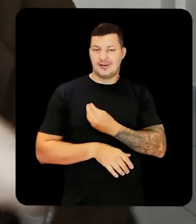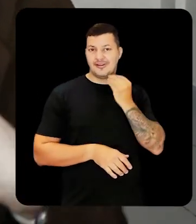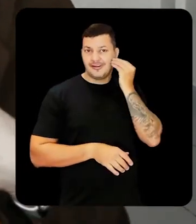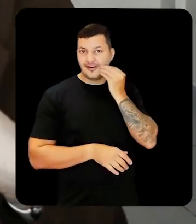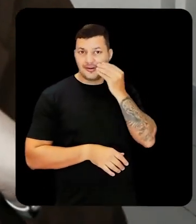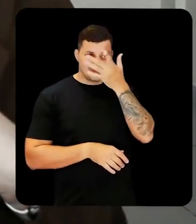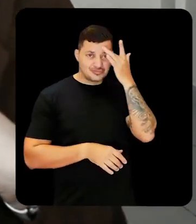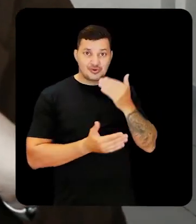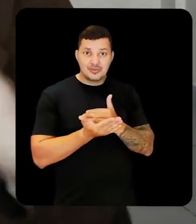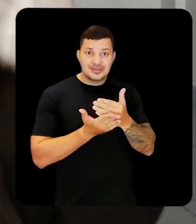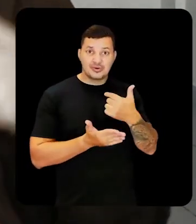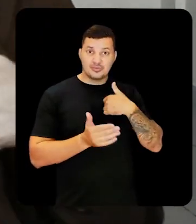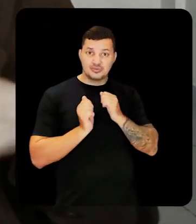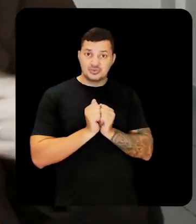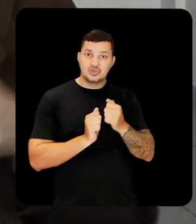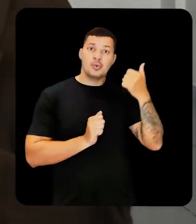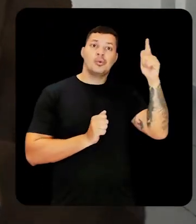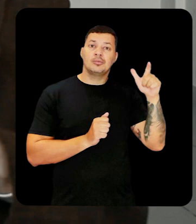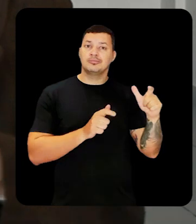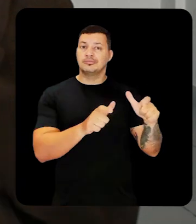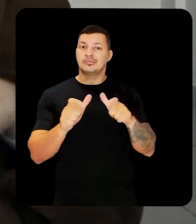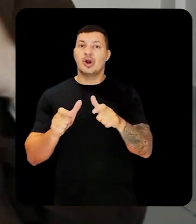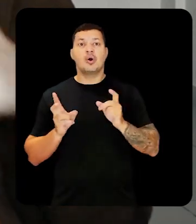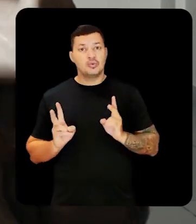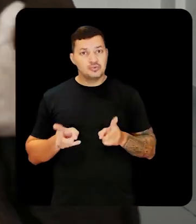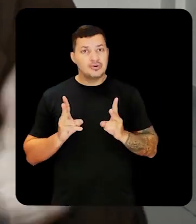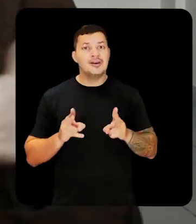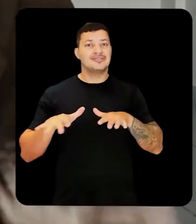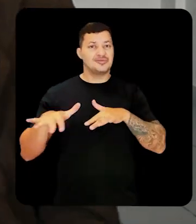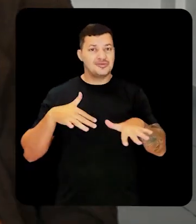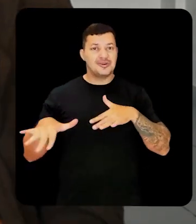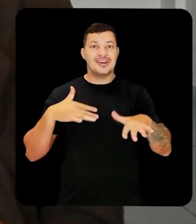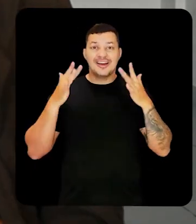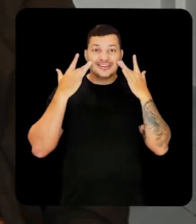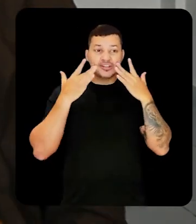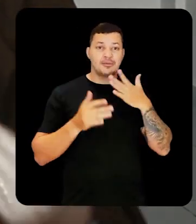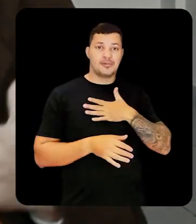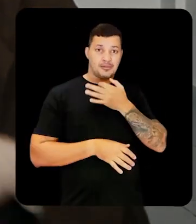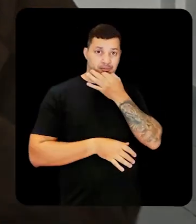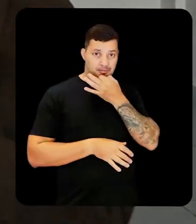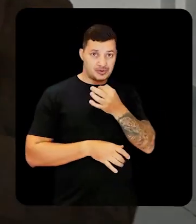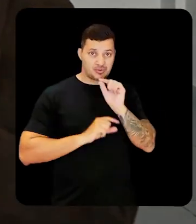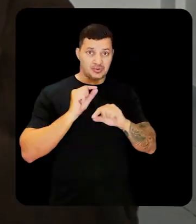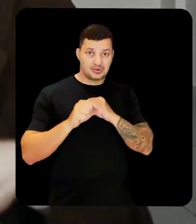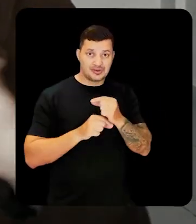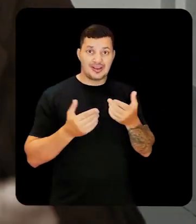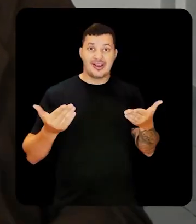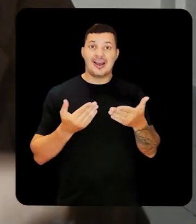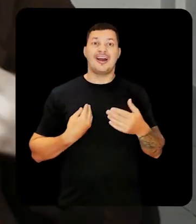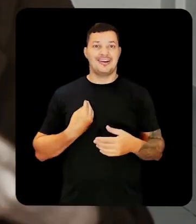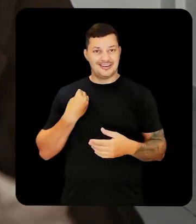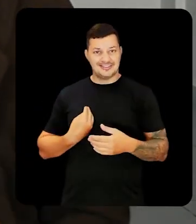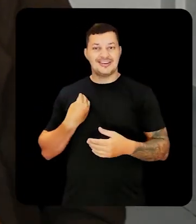via pessoas que começavam comigo, ou aqui, ou em outros lugares, continuando nesse movimento teatral. Mas, para mim, de longe, isso